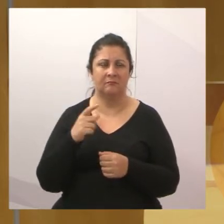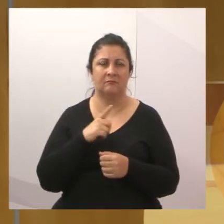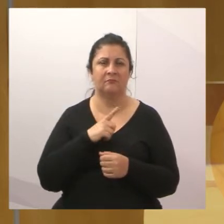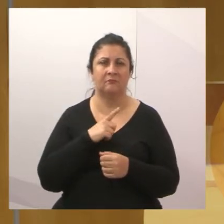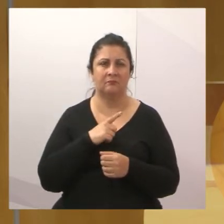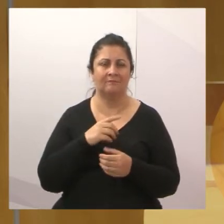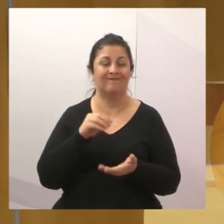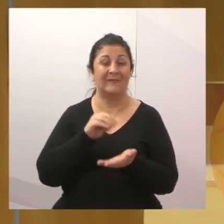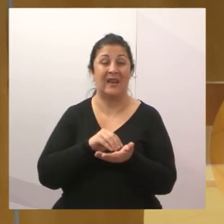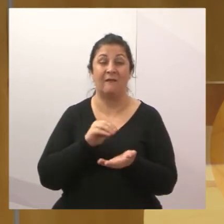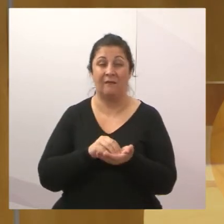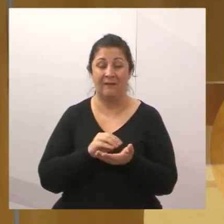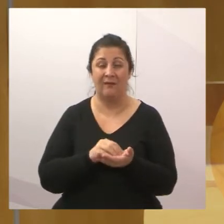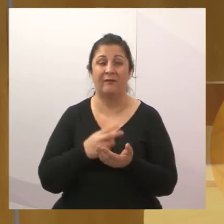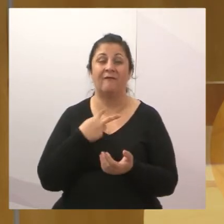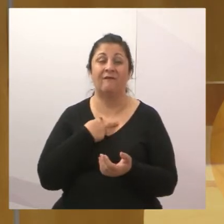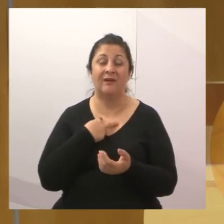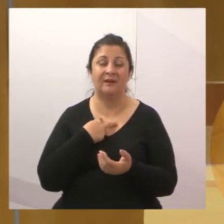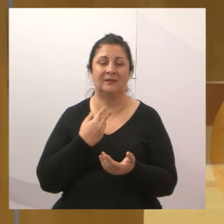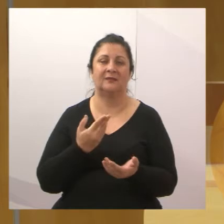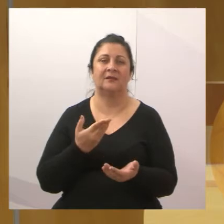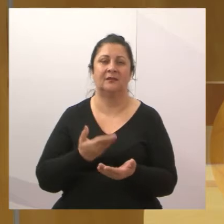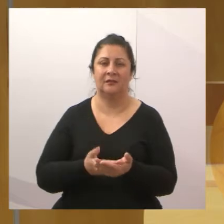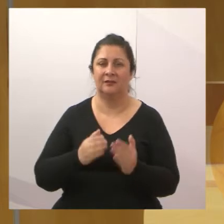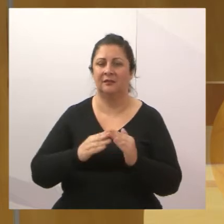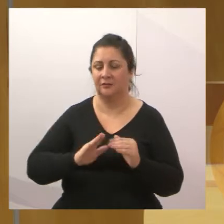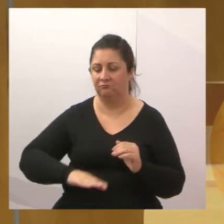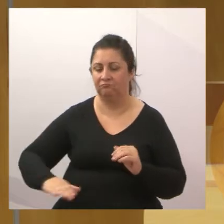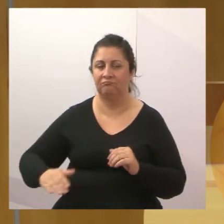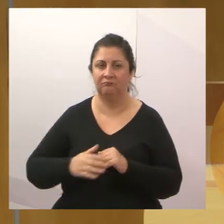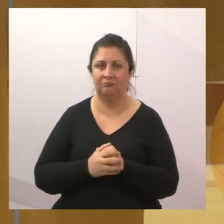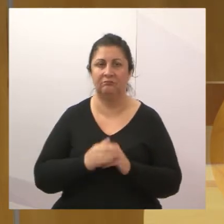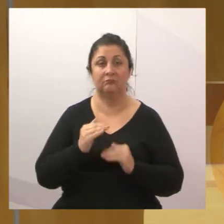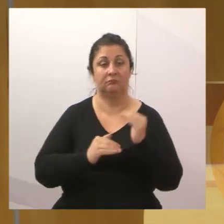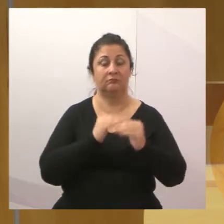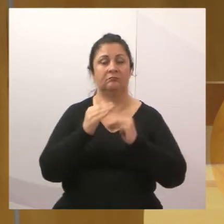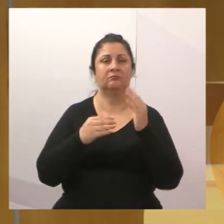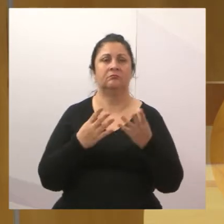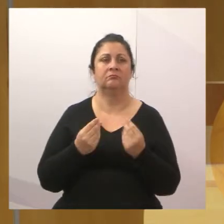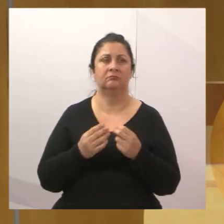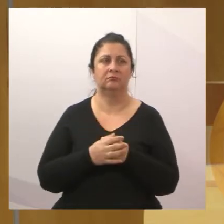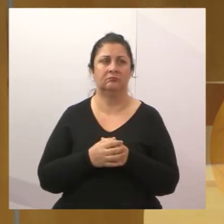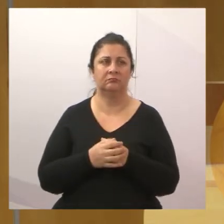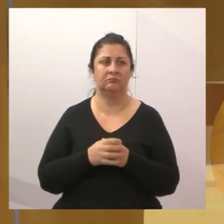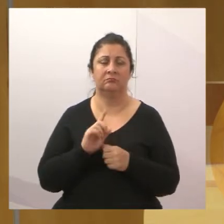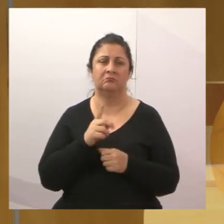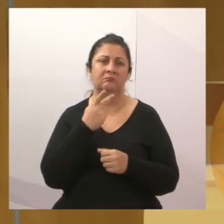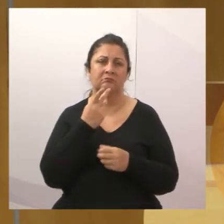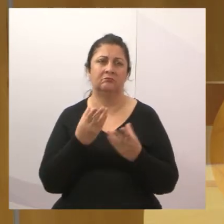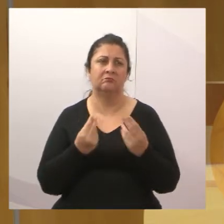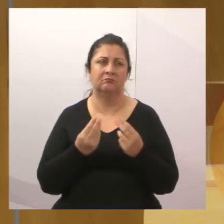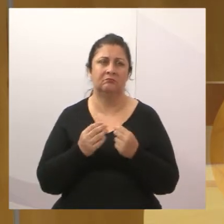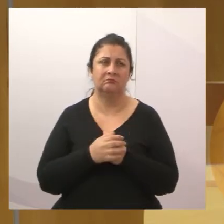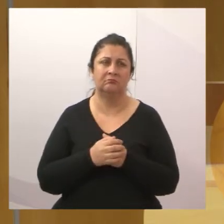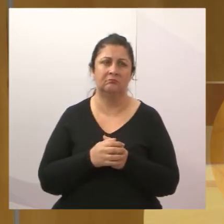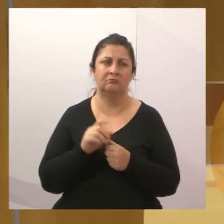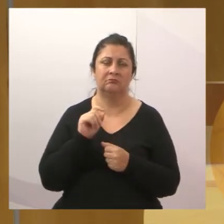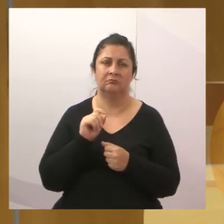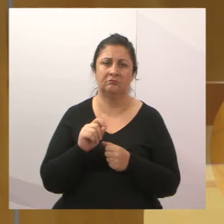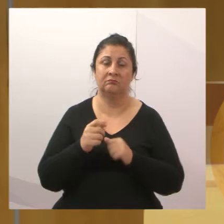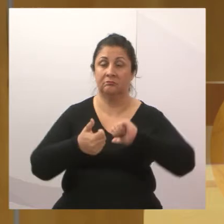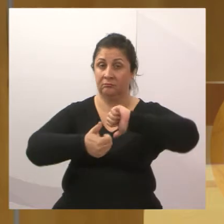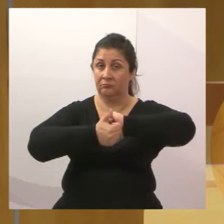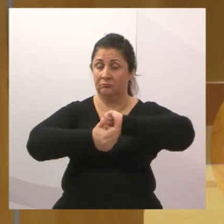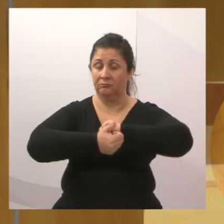creche era muito alta. Avançou-se bastante. E uma questão que a gente não fala muito, que compete à qualidade